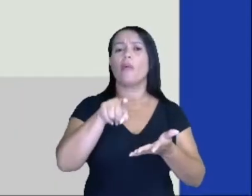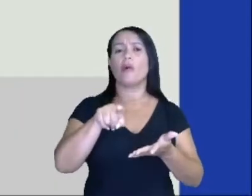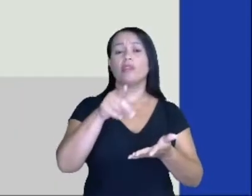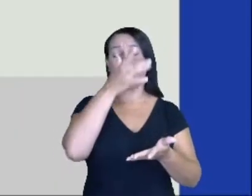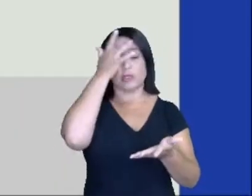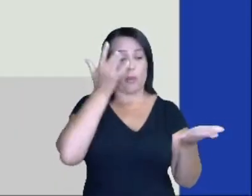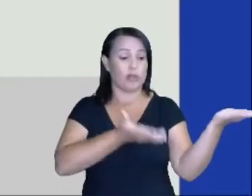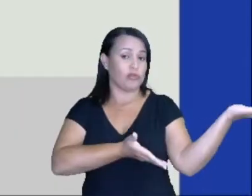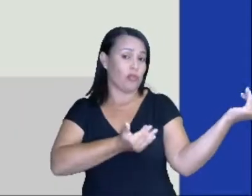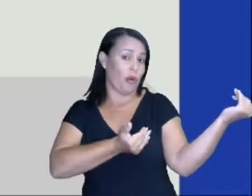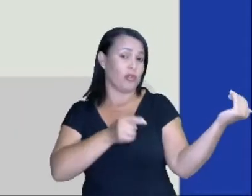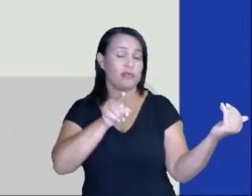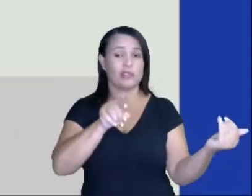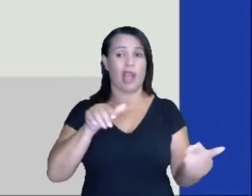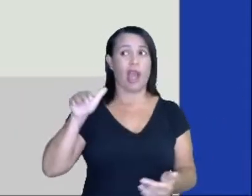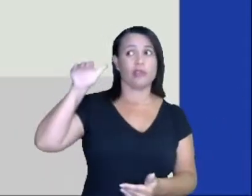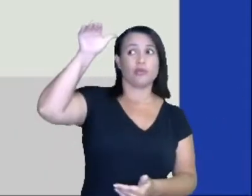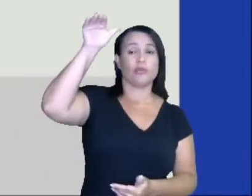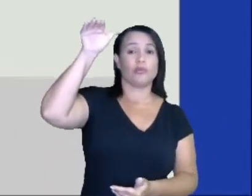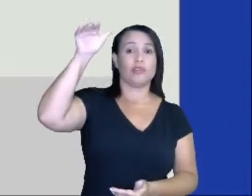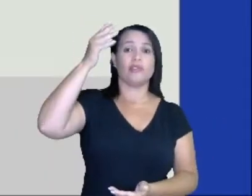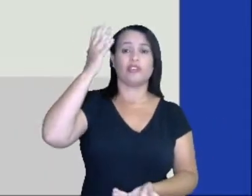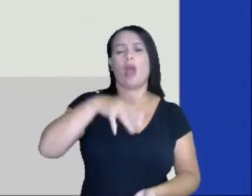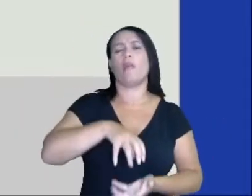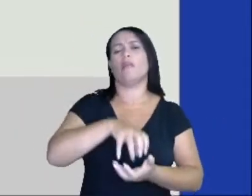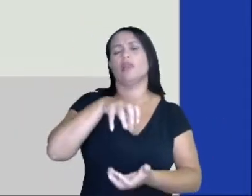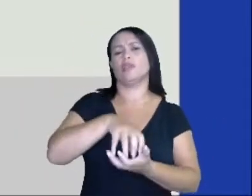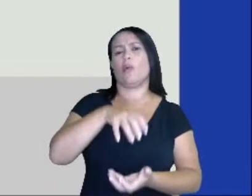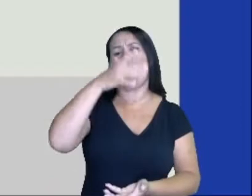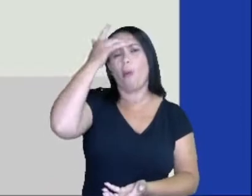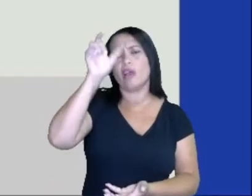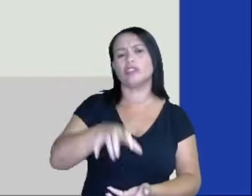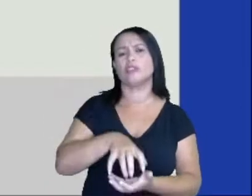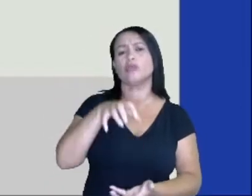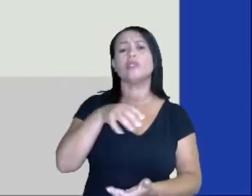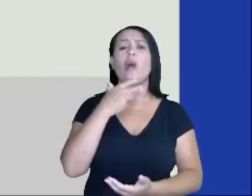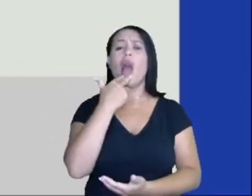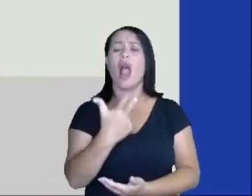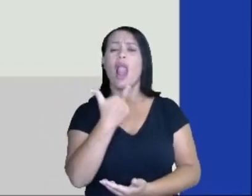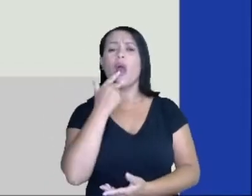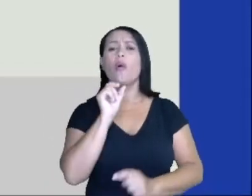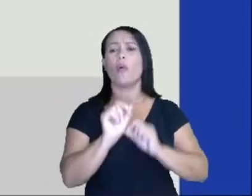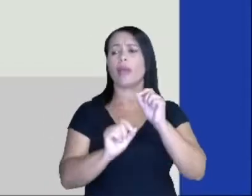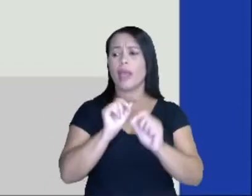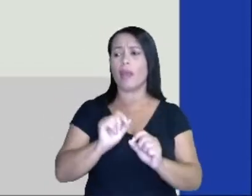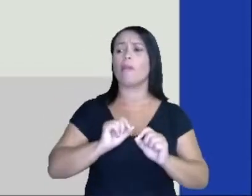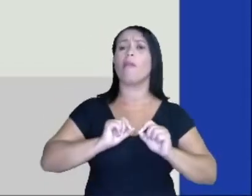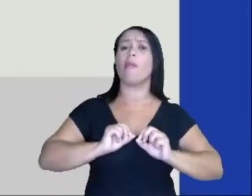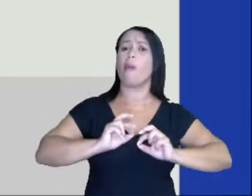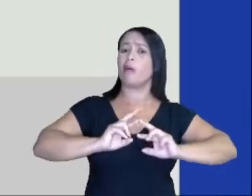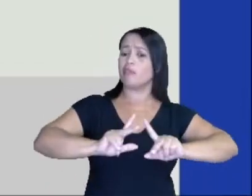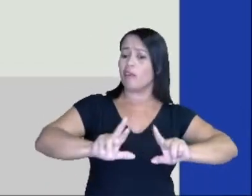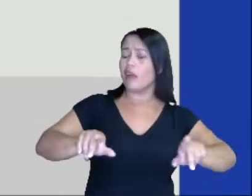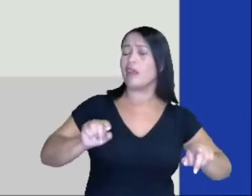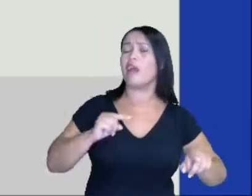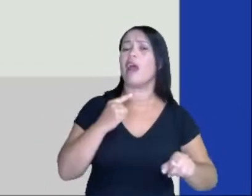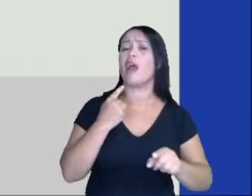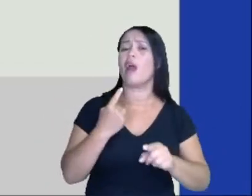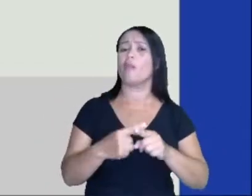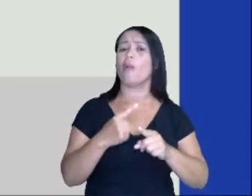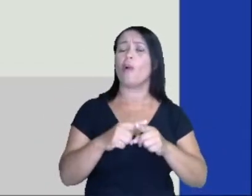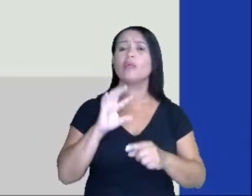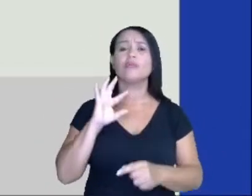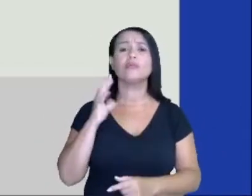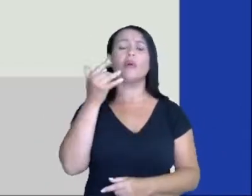é jovem, quando você é adulto, quando você é idoso. E a língua, ela pode variar por conta do tempo, ou seja,